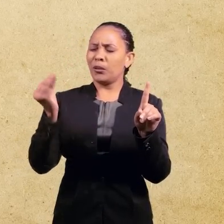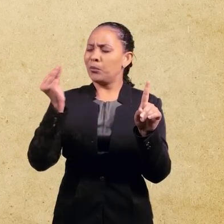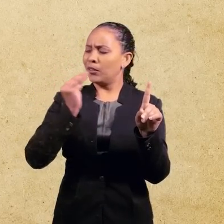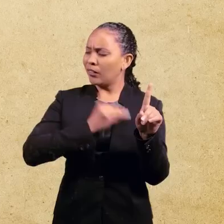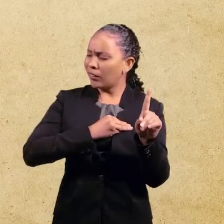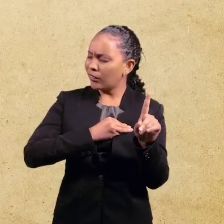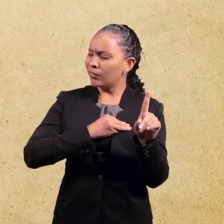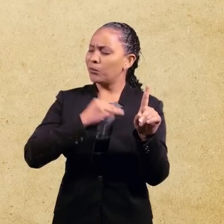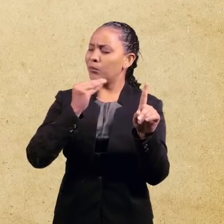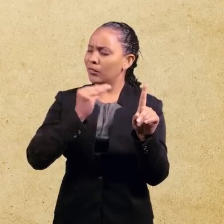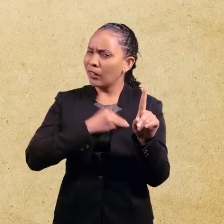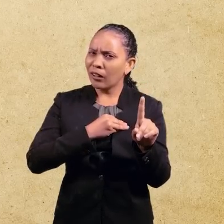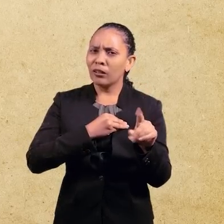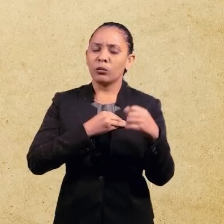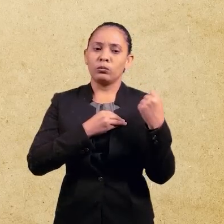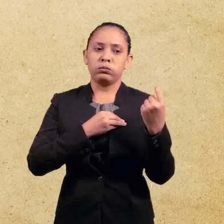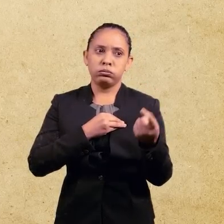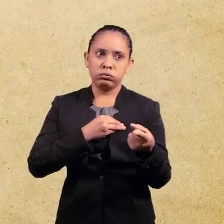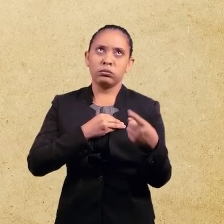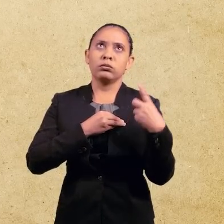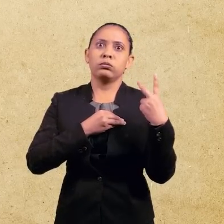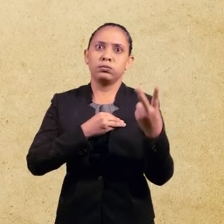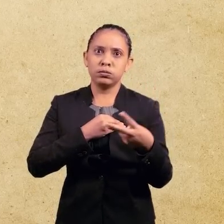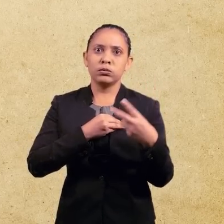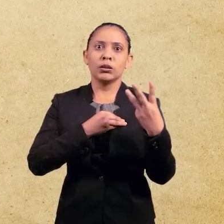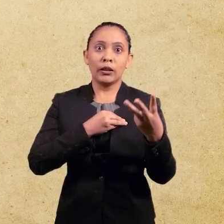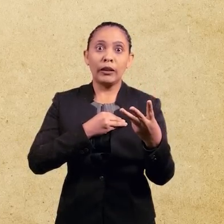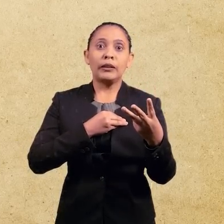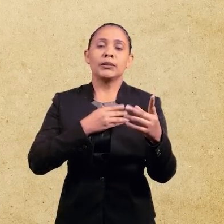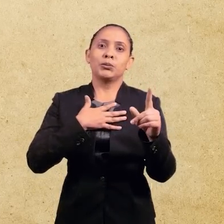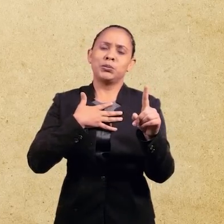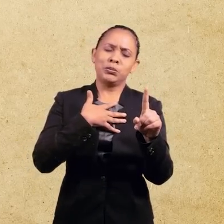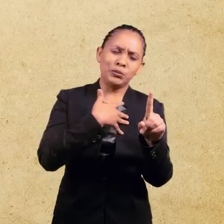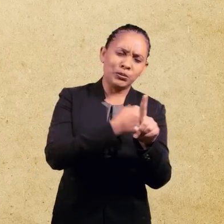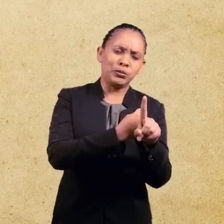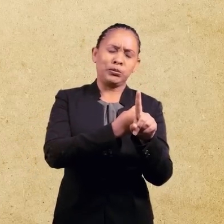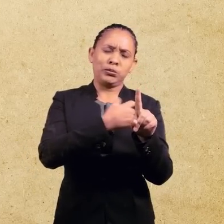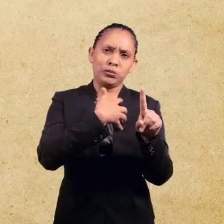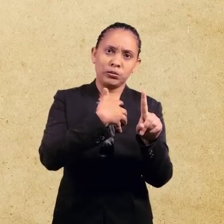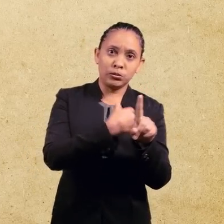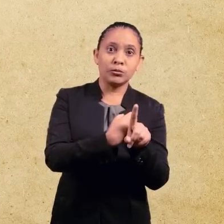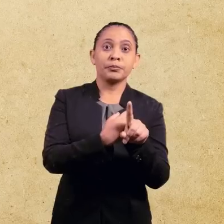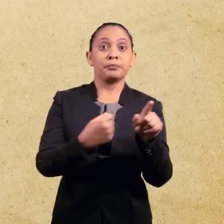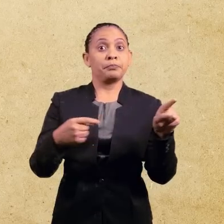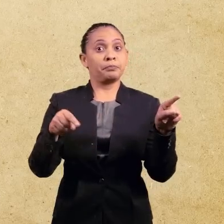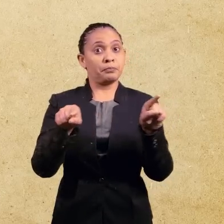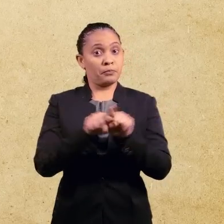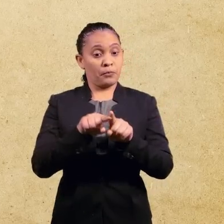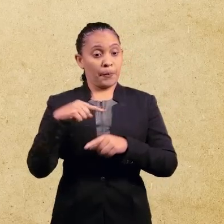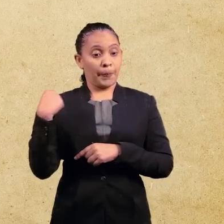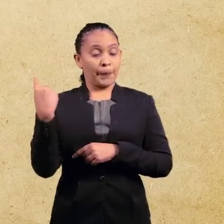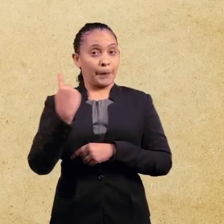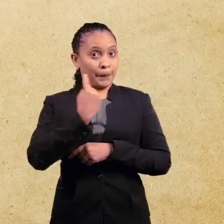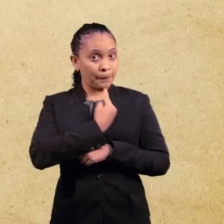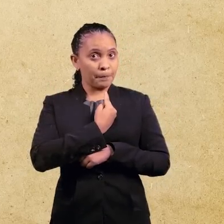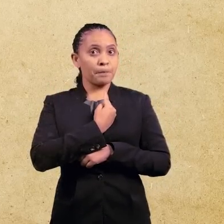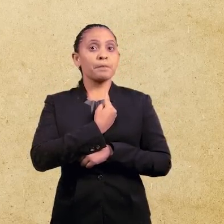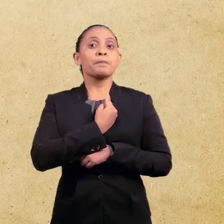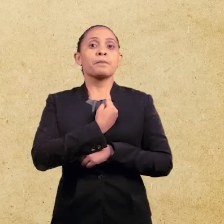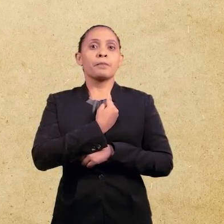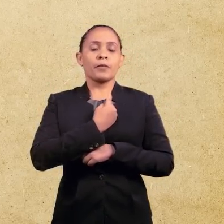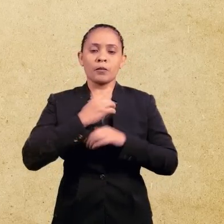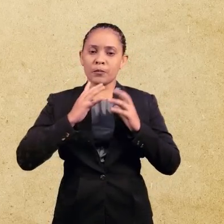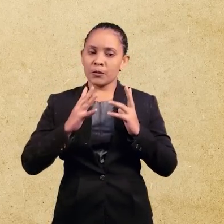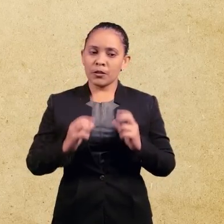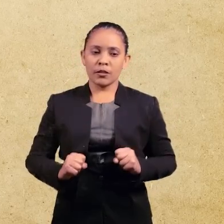repetido várias vezes. O castigo que nos traz a paz estava sobre ele, e pelas suas pisaduras nós fomos